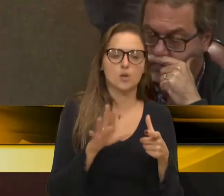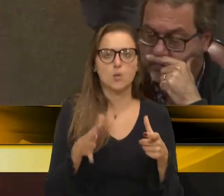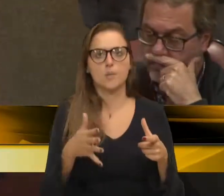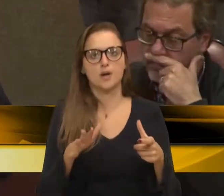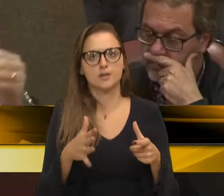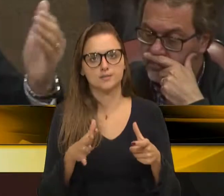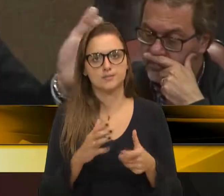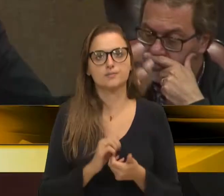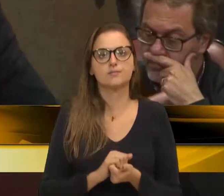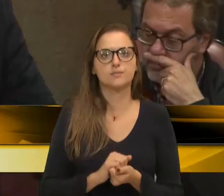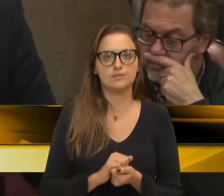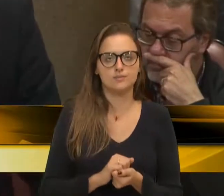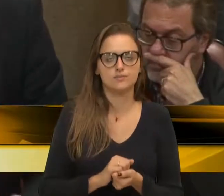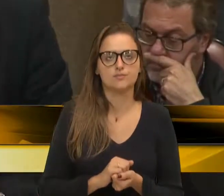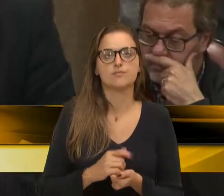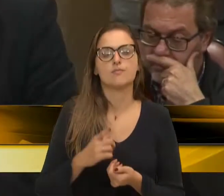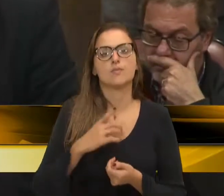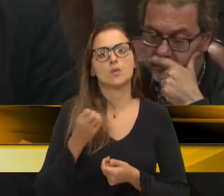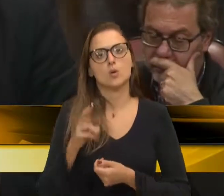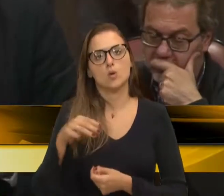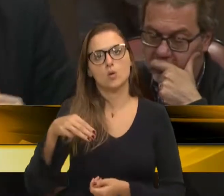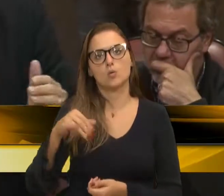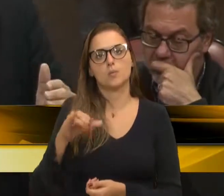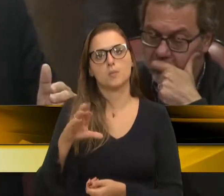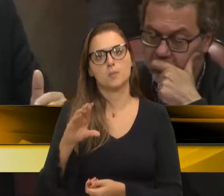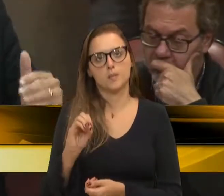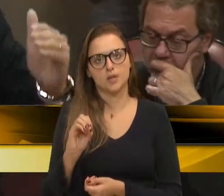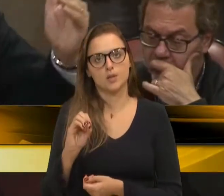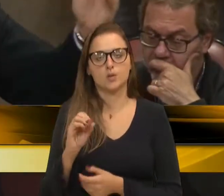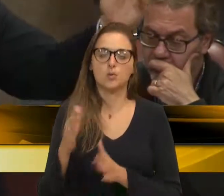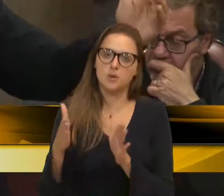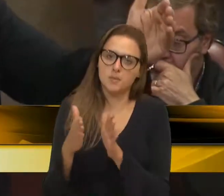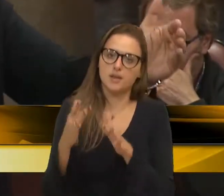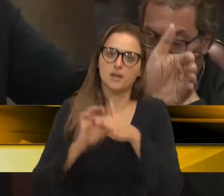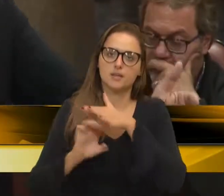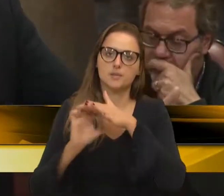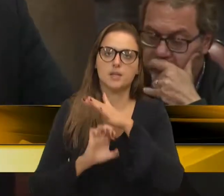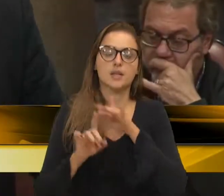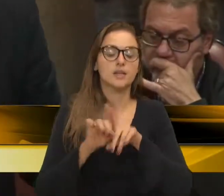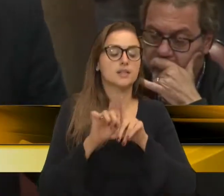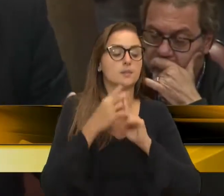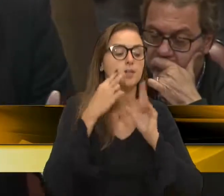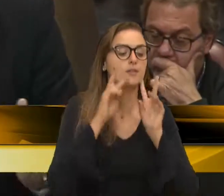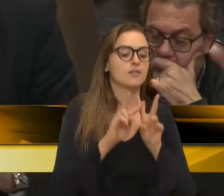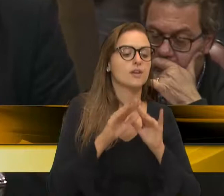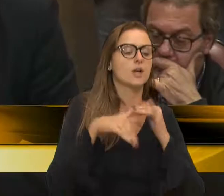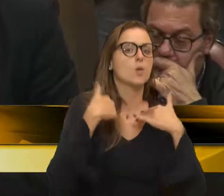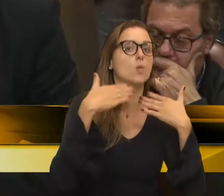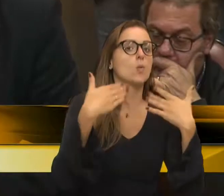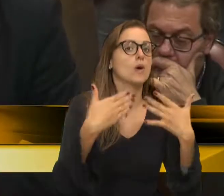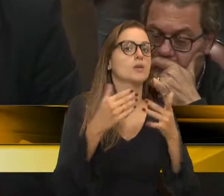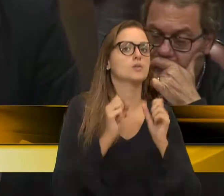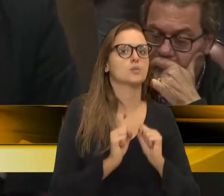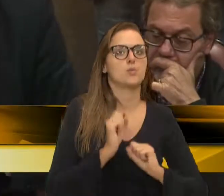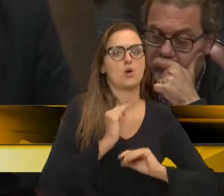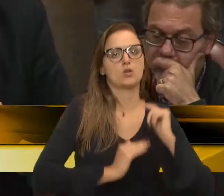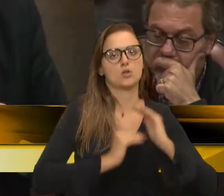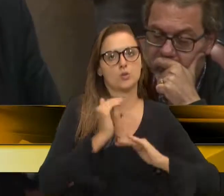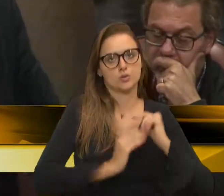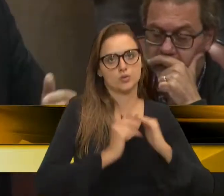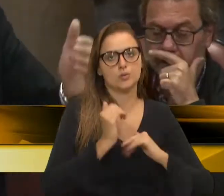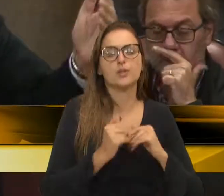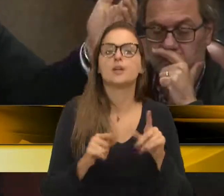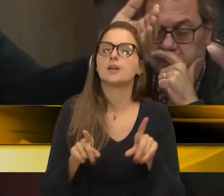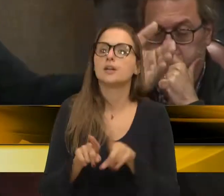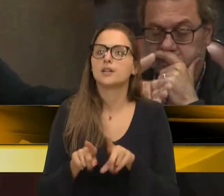porte, como micro e pequenas empresas. Também estipula o quanto se pode construir, os parâmetros construtivos, bem